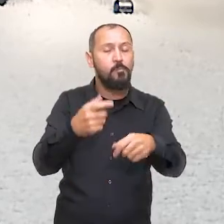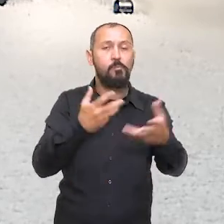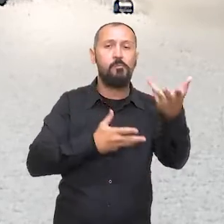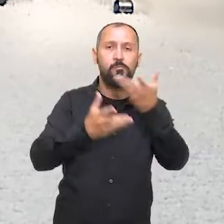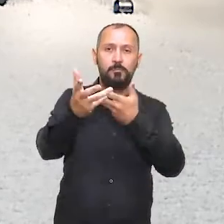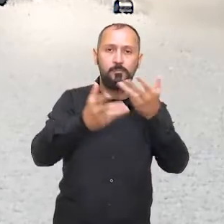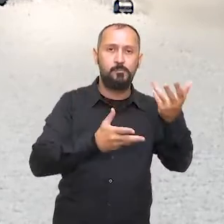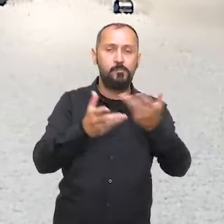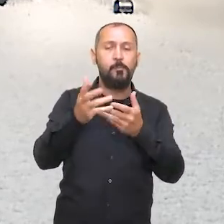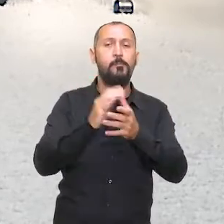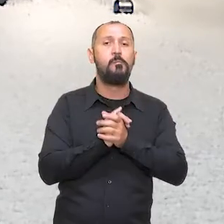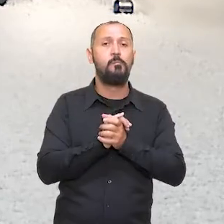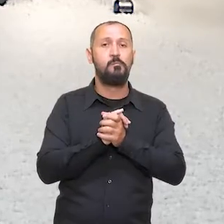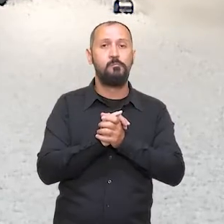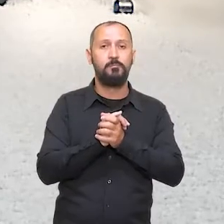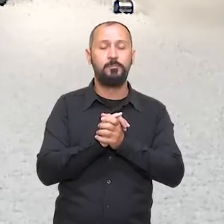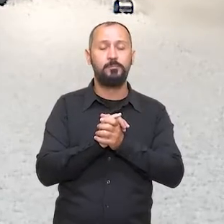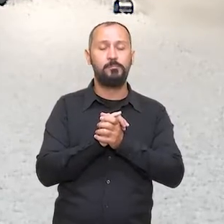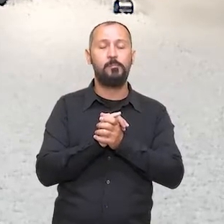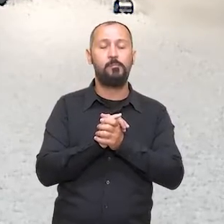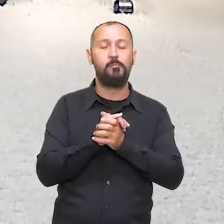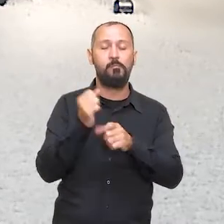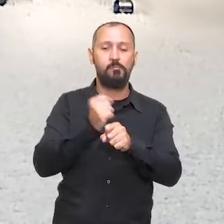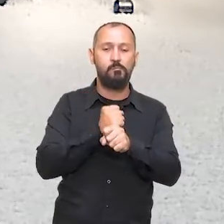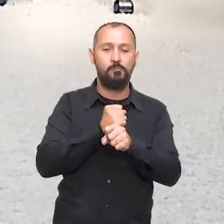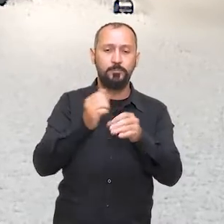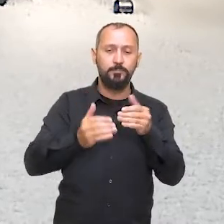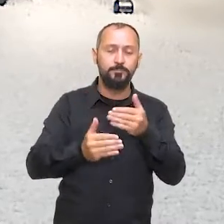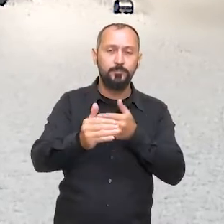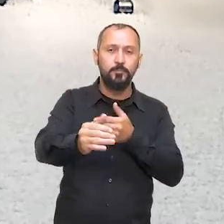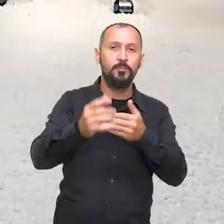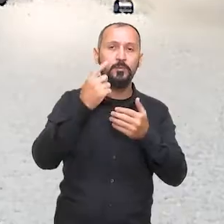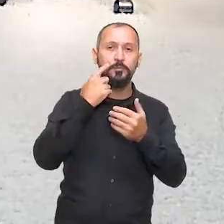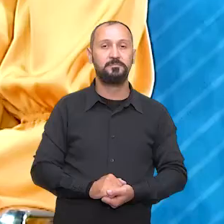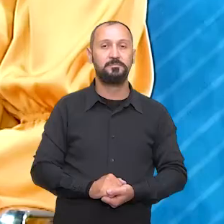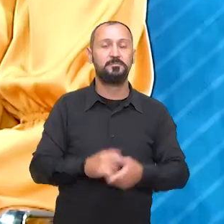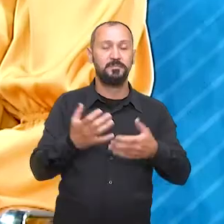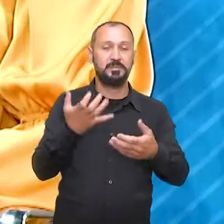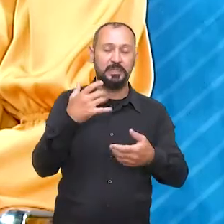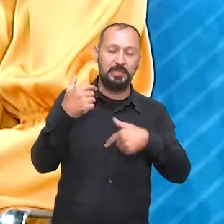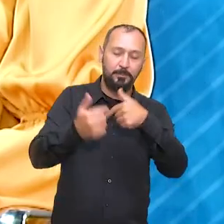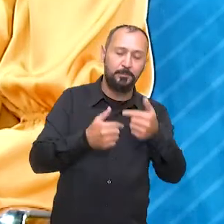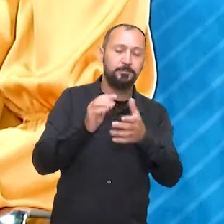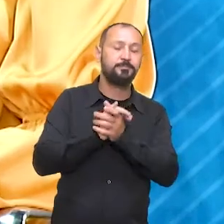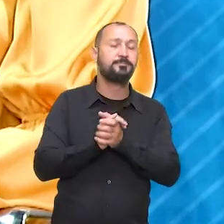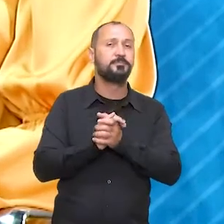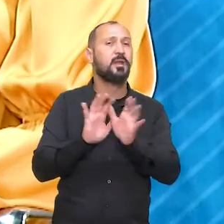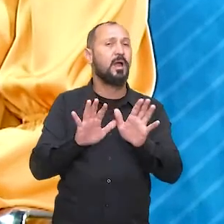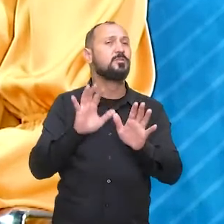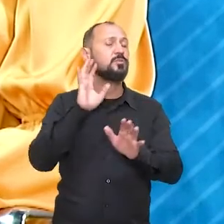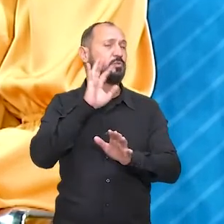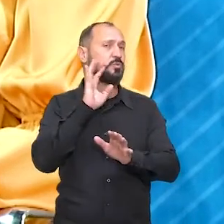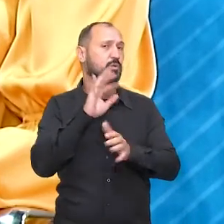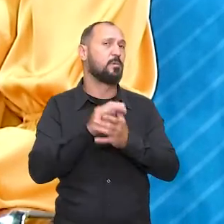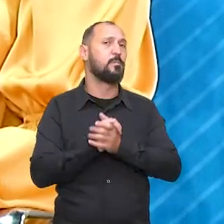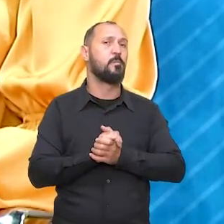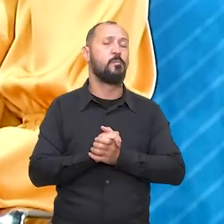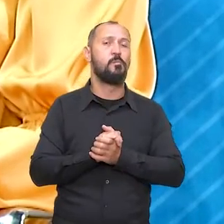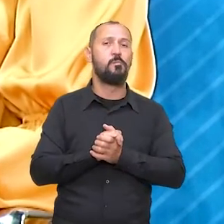precisa ter essa interação. E assim, ao longo do ano é assim que a gente quer trabalhar. Eu acho isso